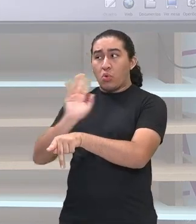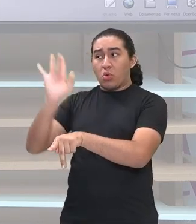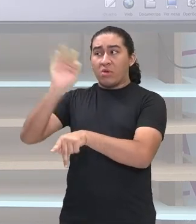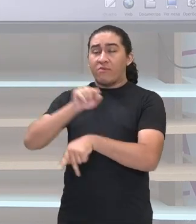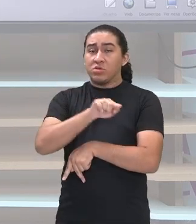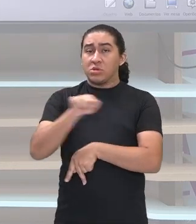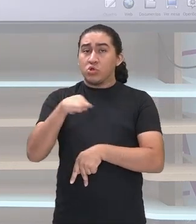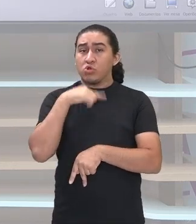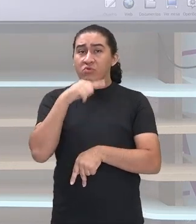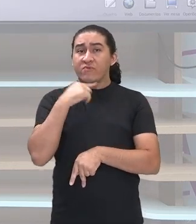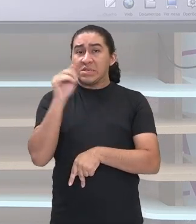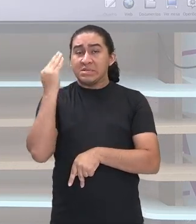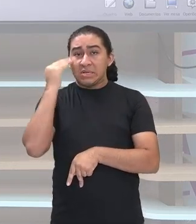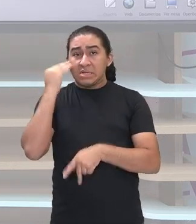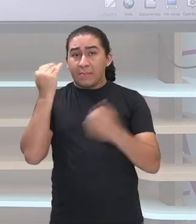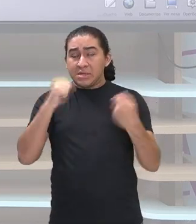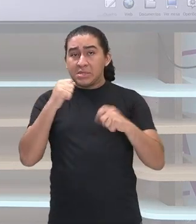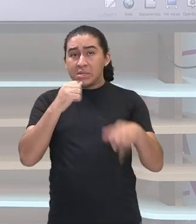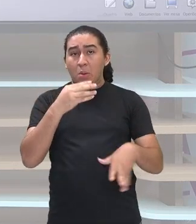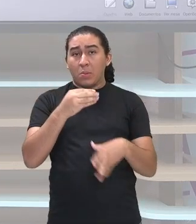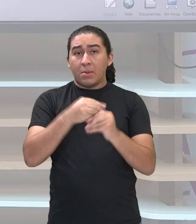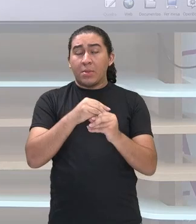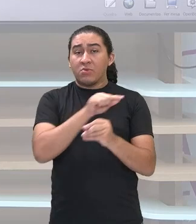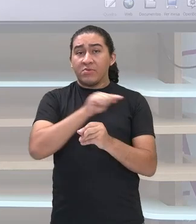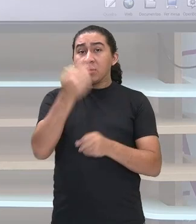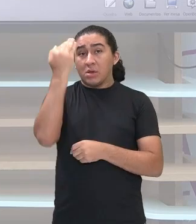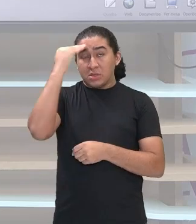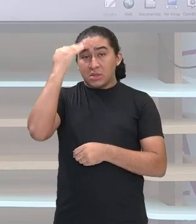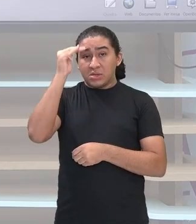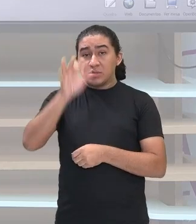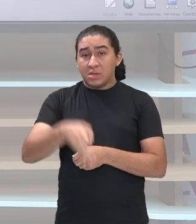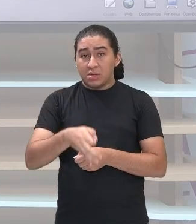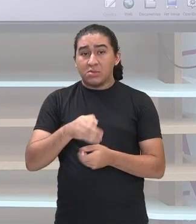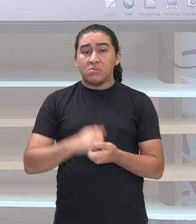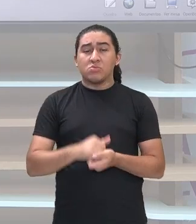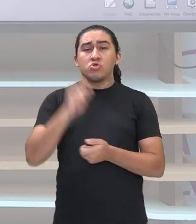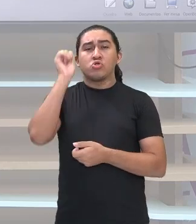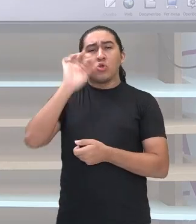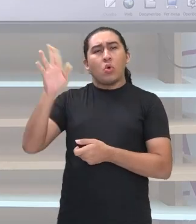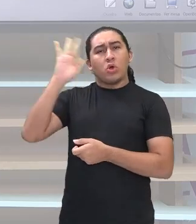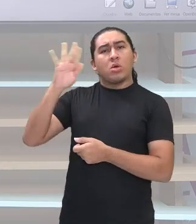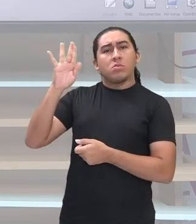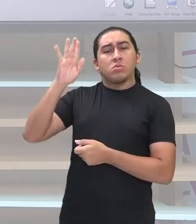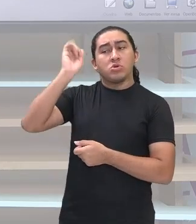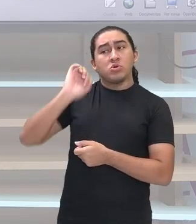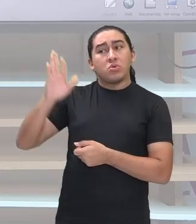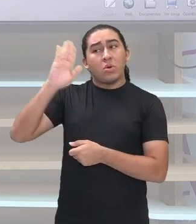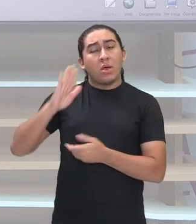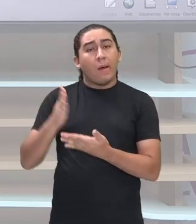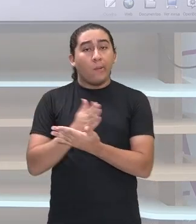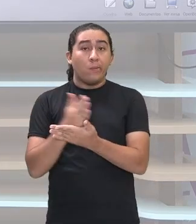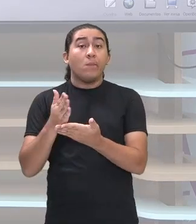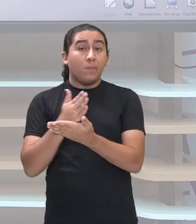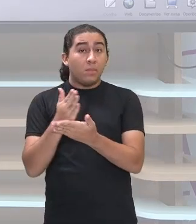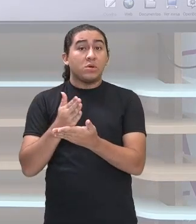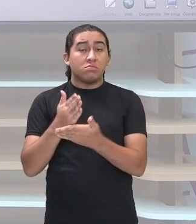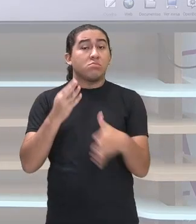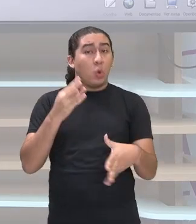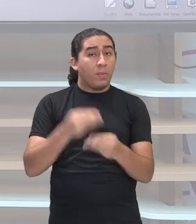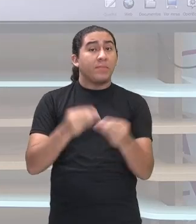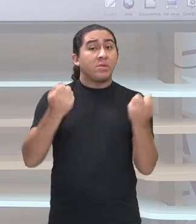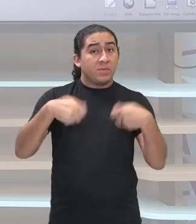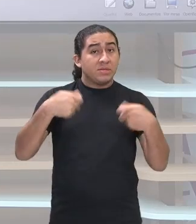compreender. Precisa de um complemento para você entender. Quem sonha, sonha com alguma coisa ou